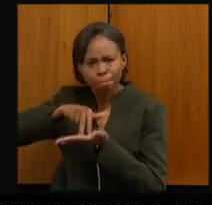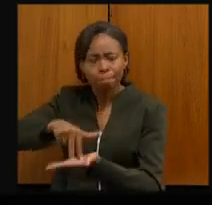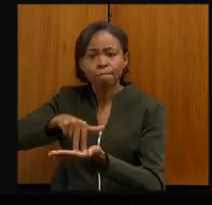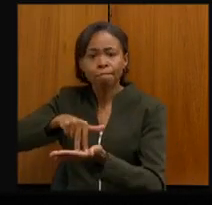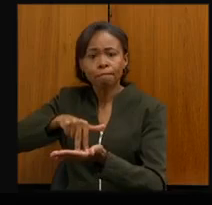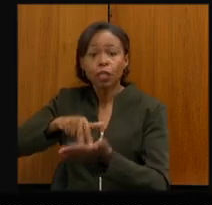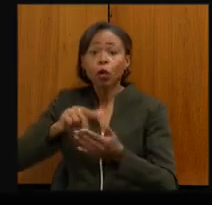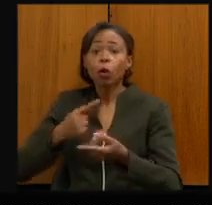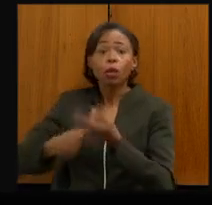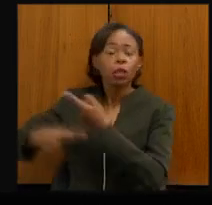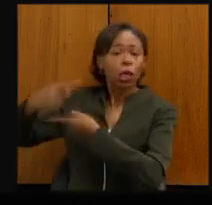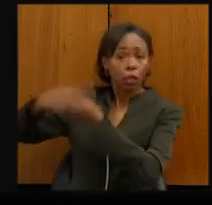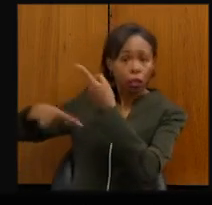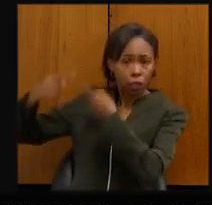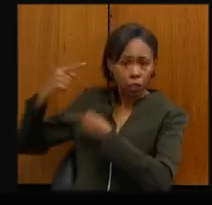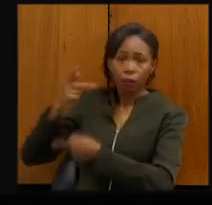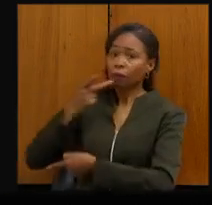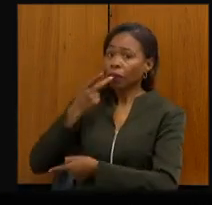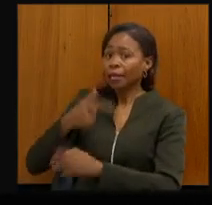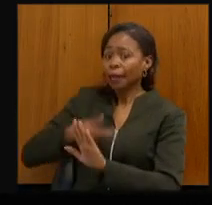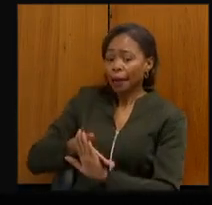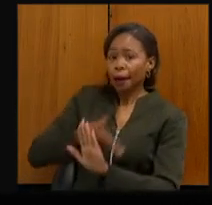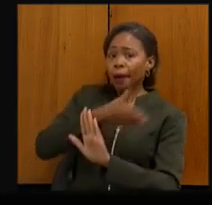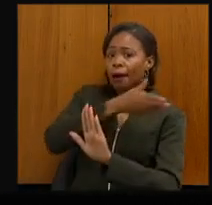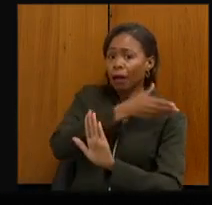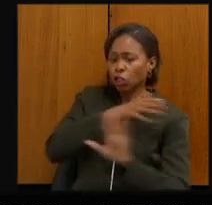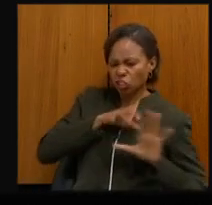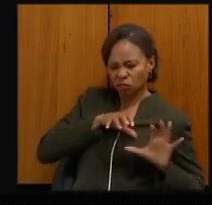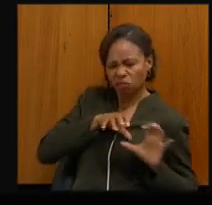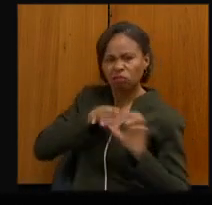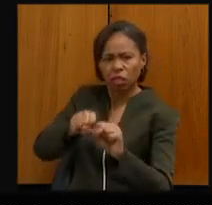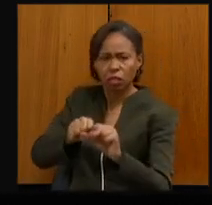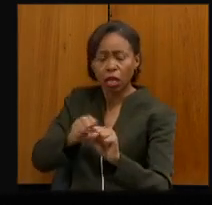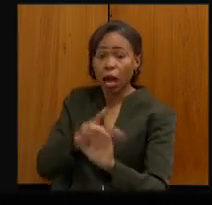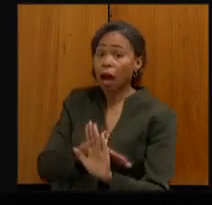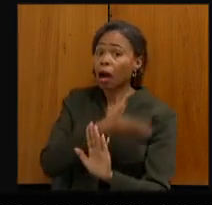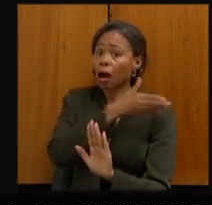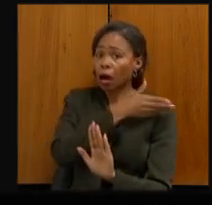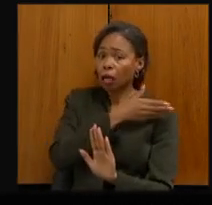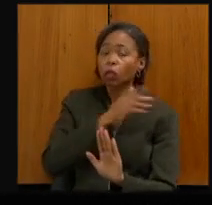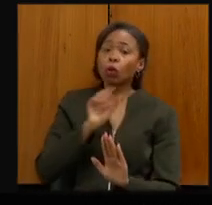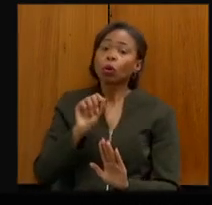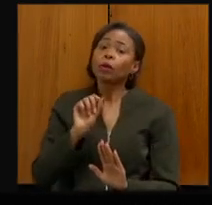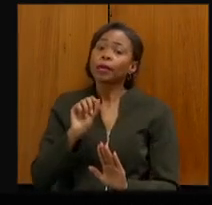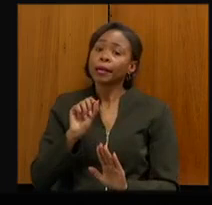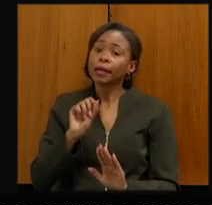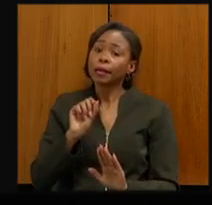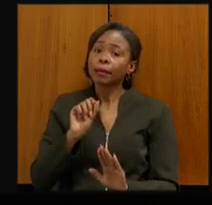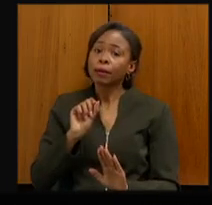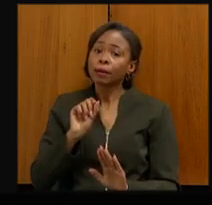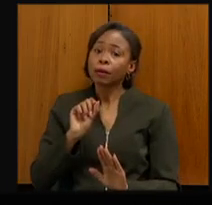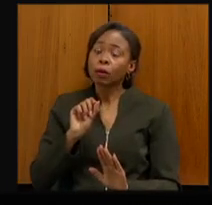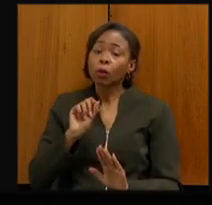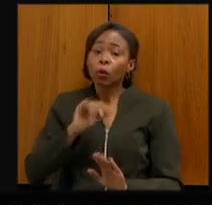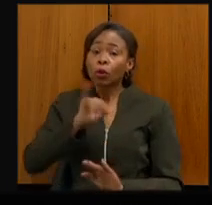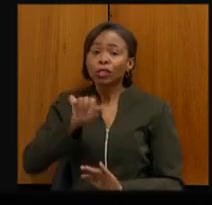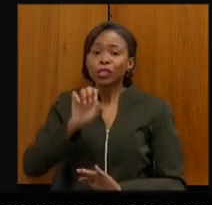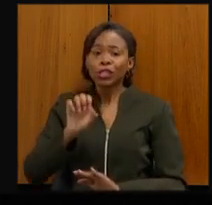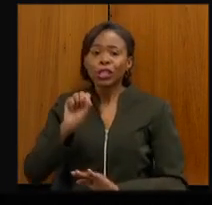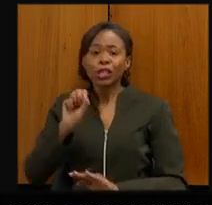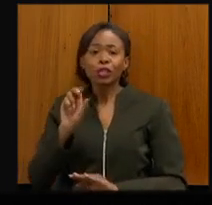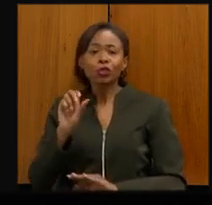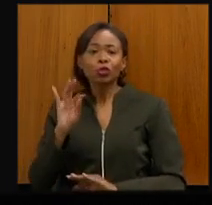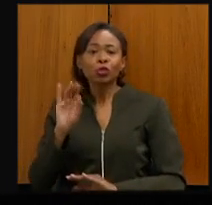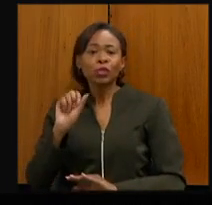quando eles foram colonizados por Jesuítas mostravam é o céu e eles cantavam